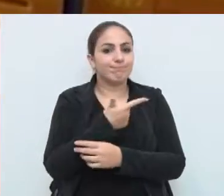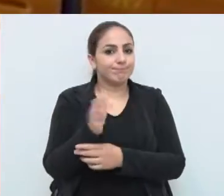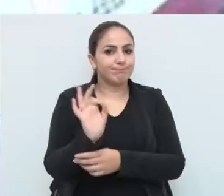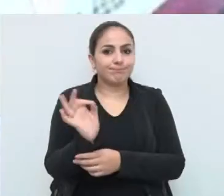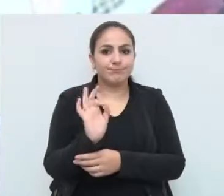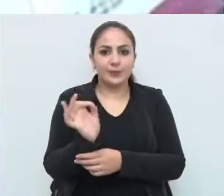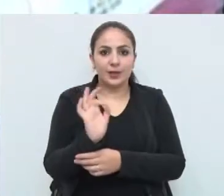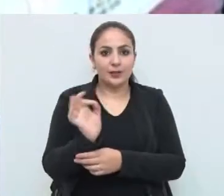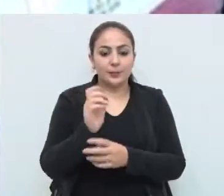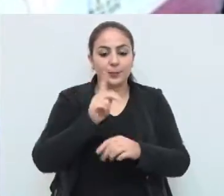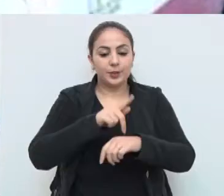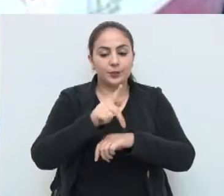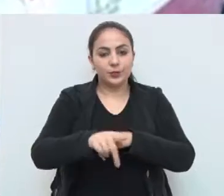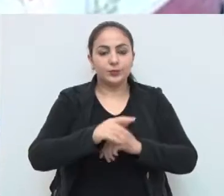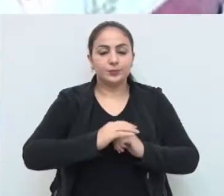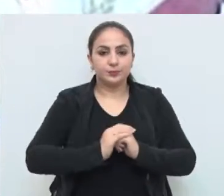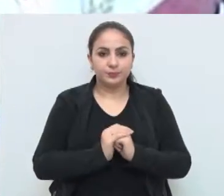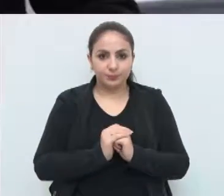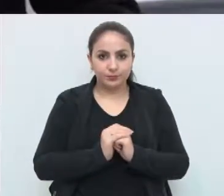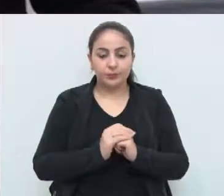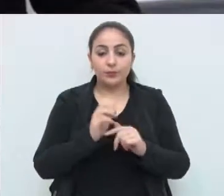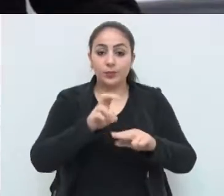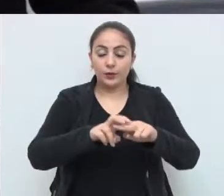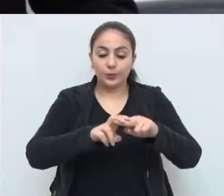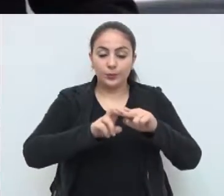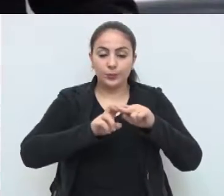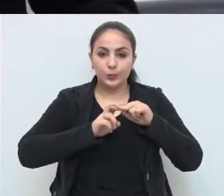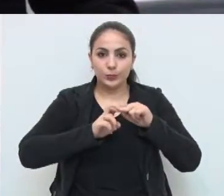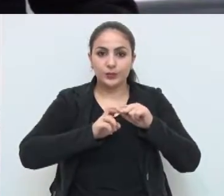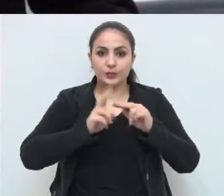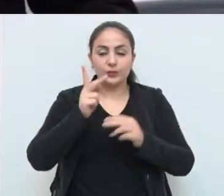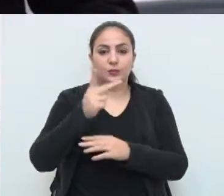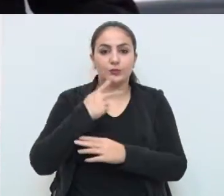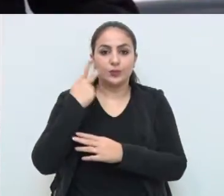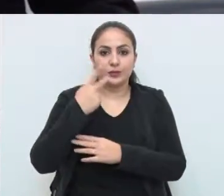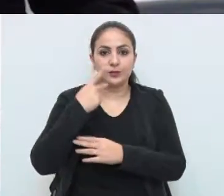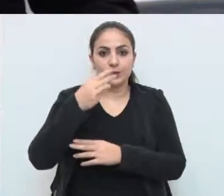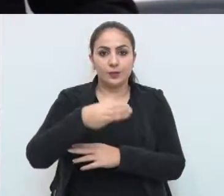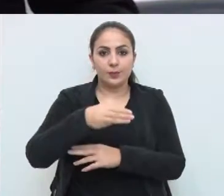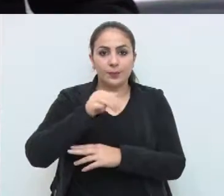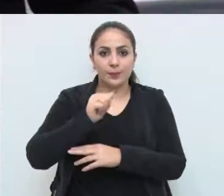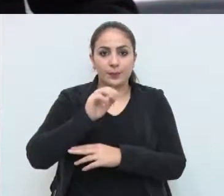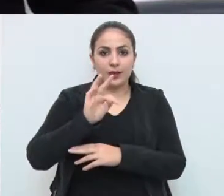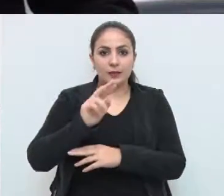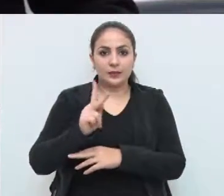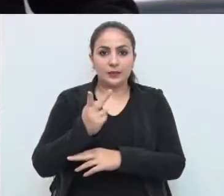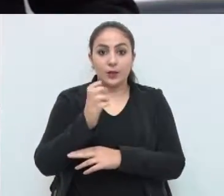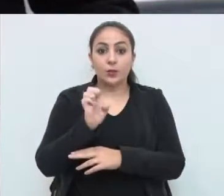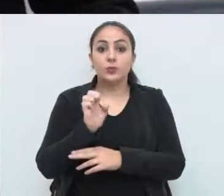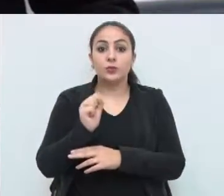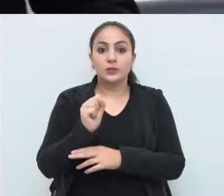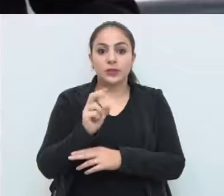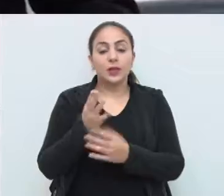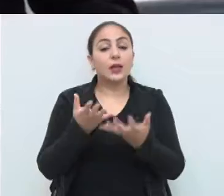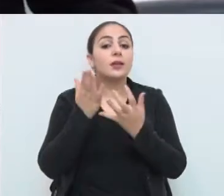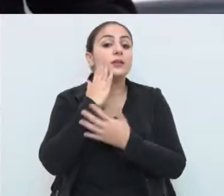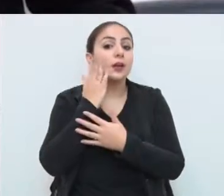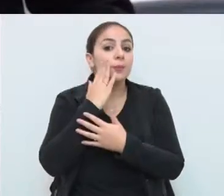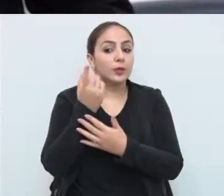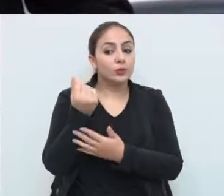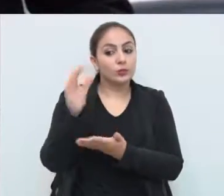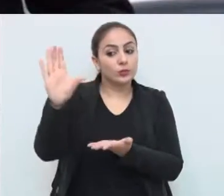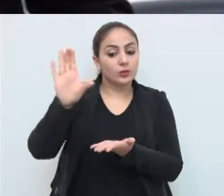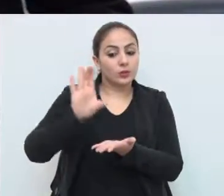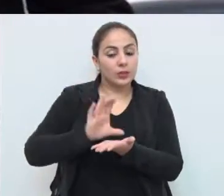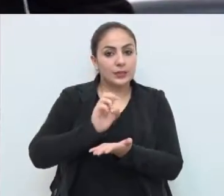foi disponibilizado para Passo Fundo. Em razão disso, o vereador Matheus Wesp quer esclarecimentos sobre a